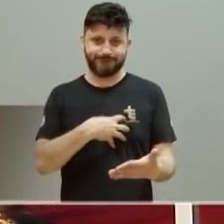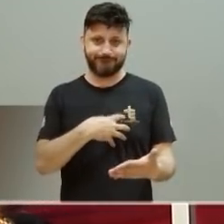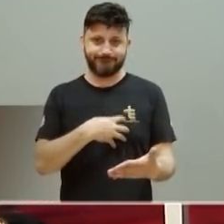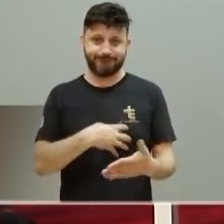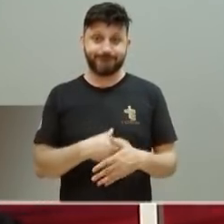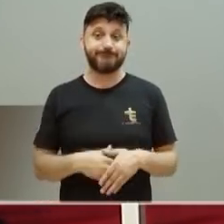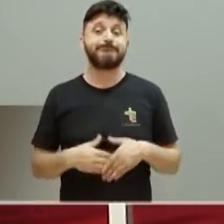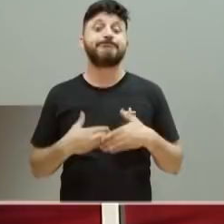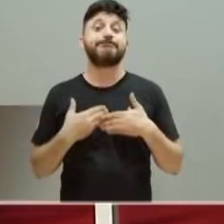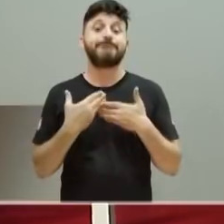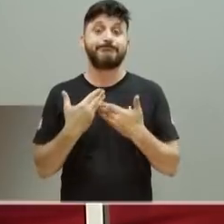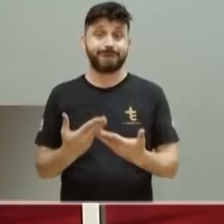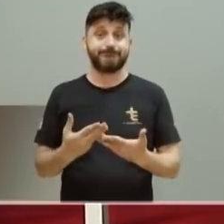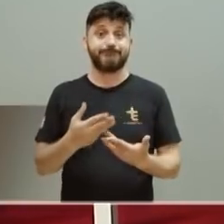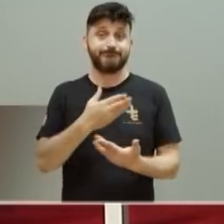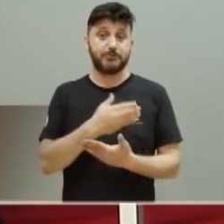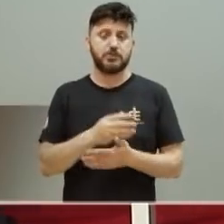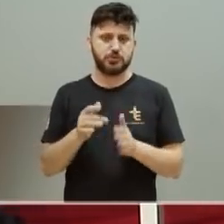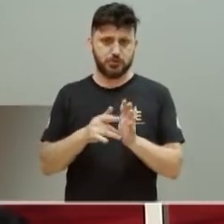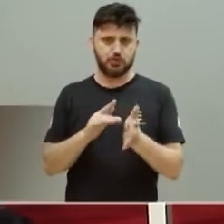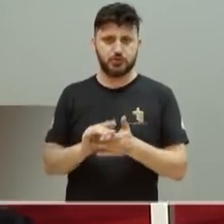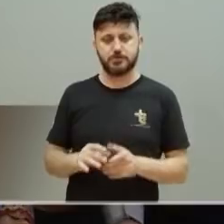Aproximou-se dele um leproso,